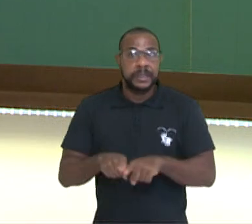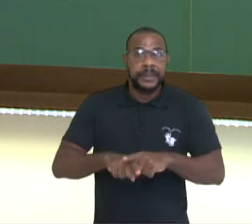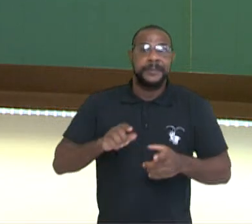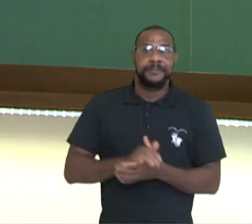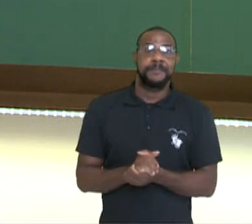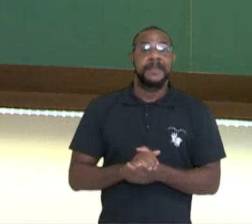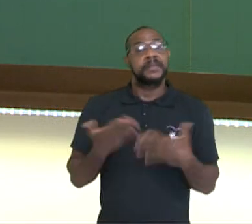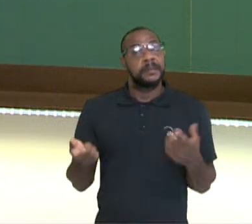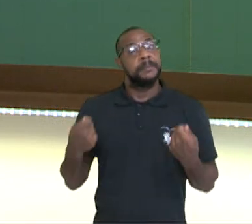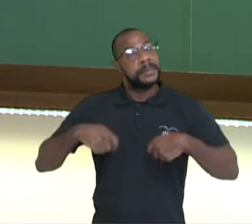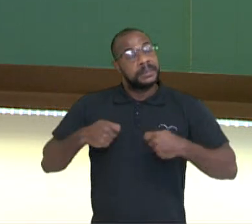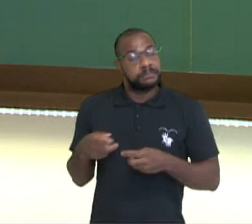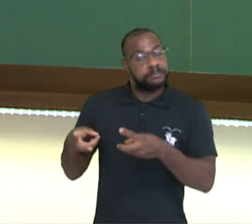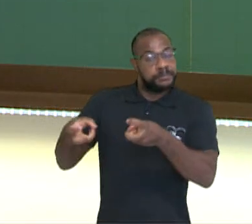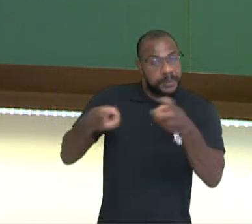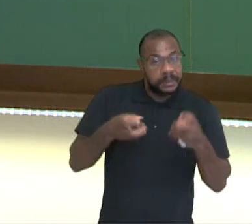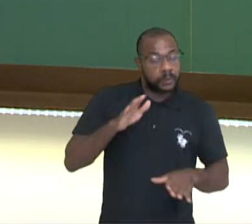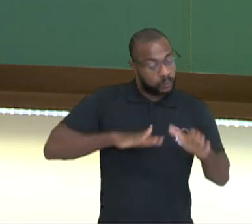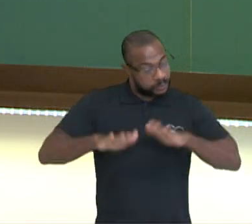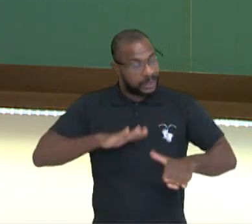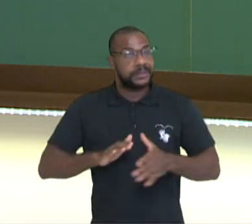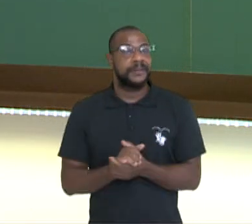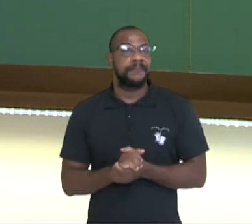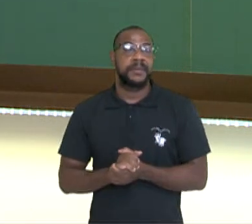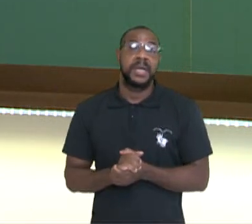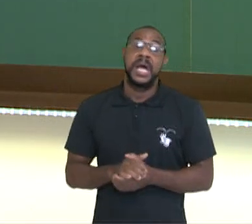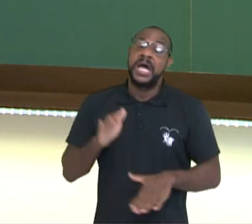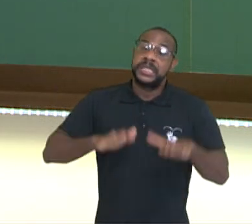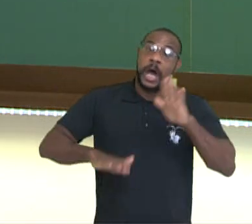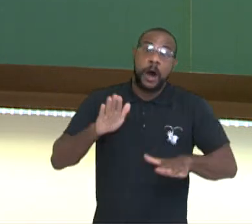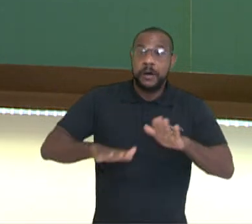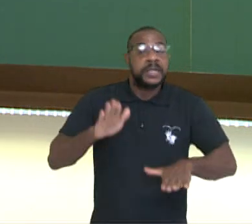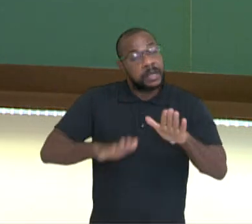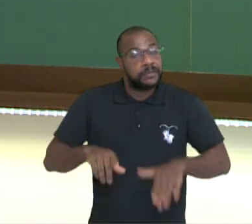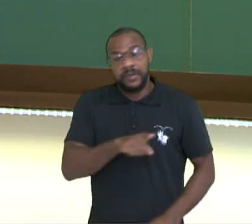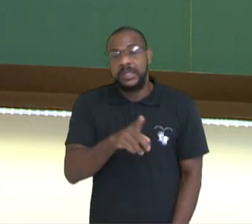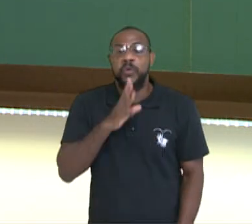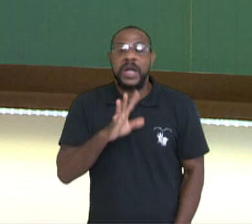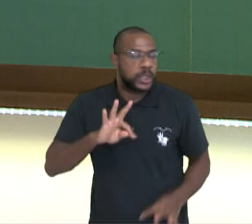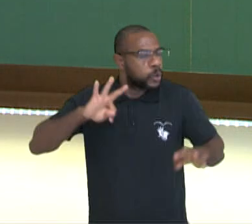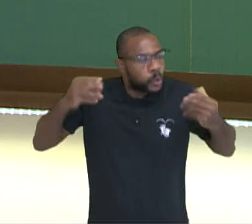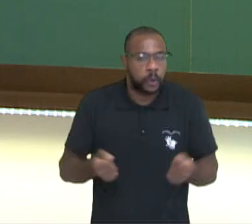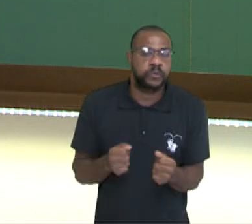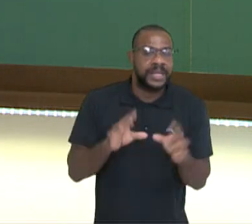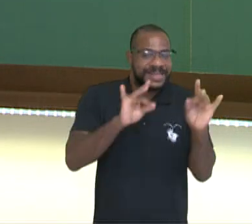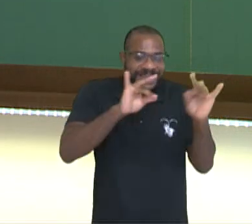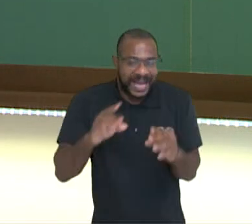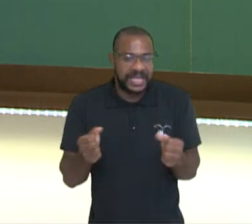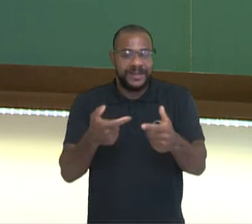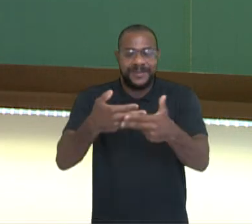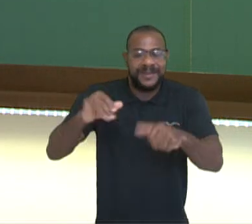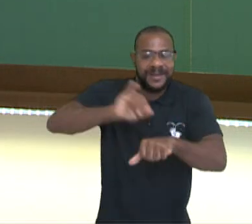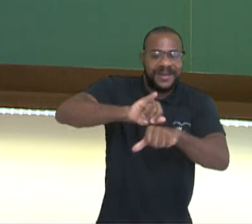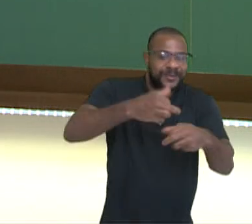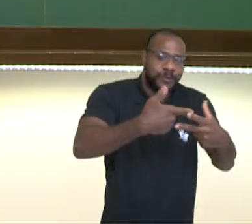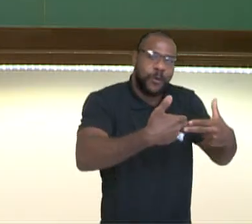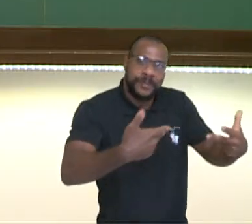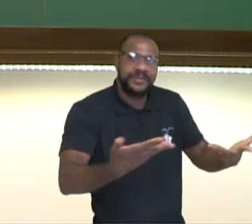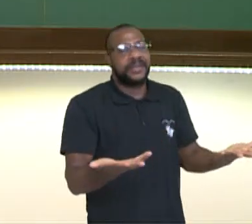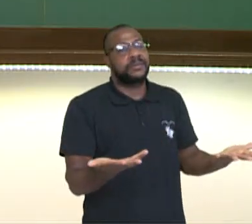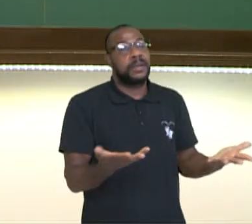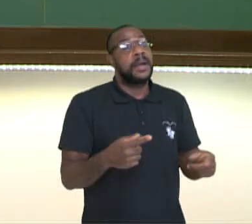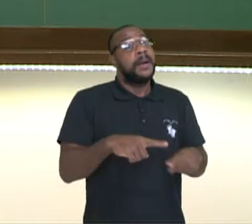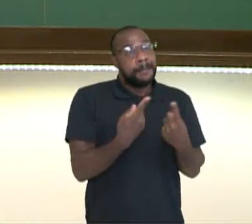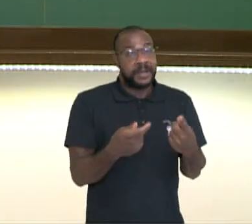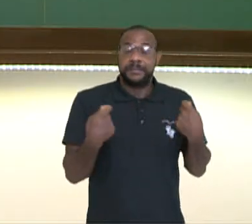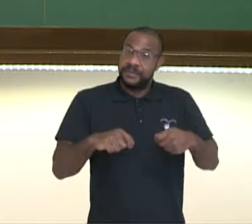tem que tomar um certo cuidado. É possível que você não conheça todos os detalhes dos objetos, mas seu conceito geral.